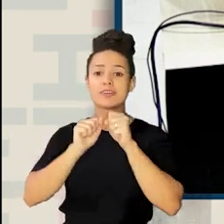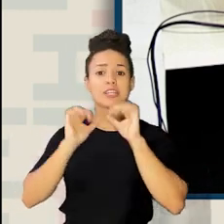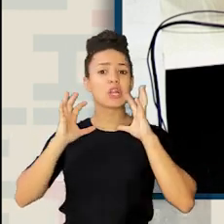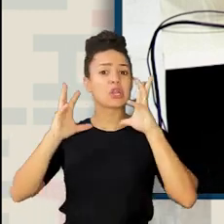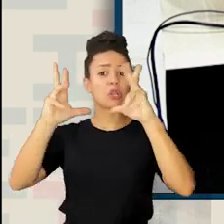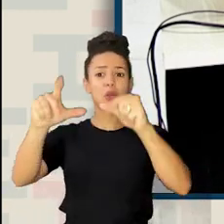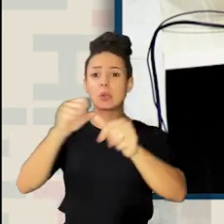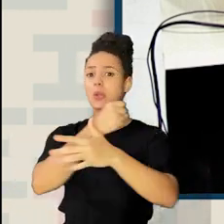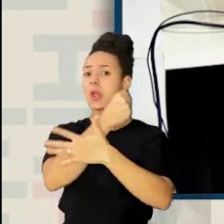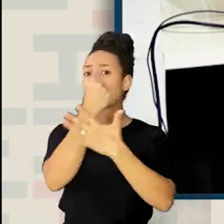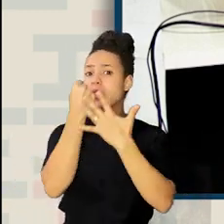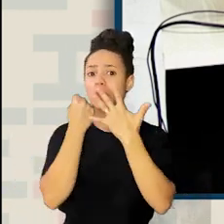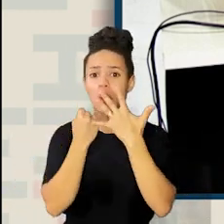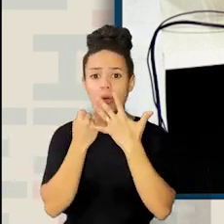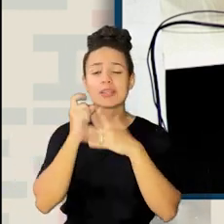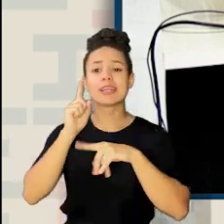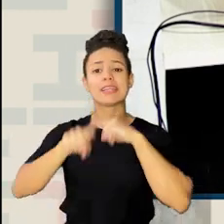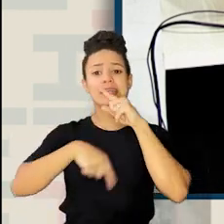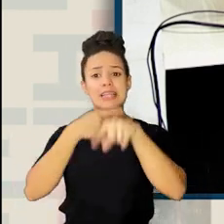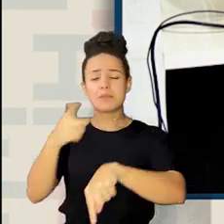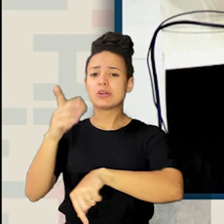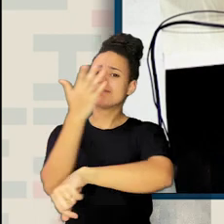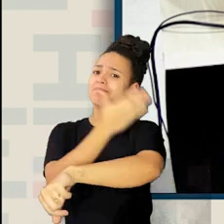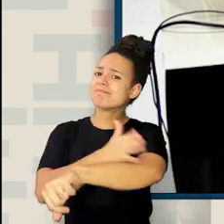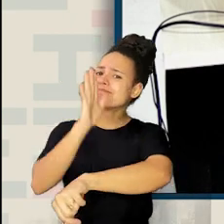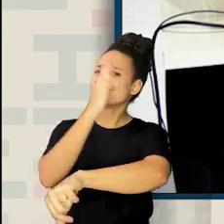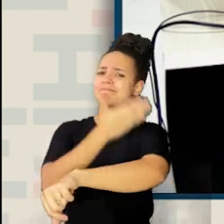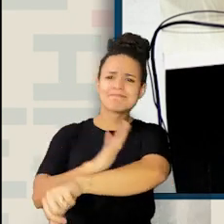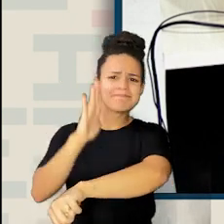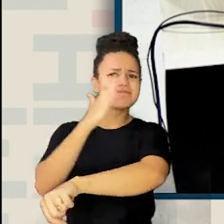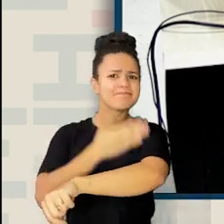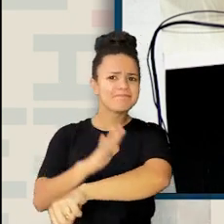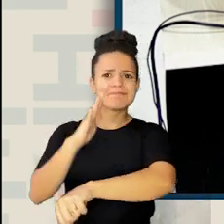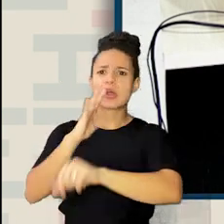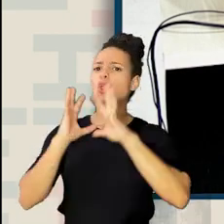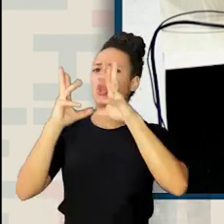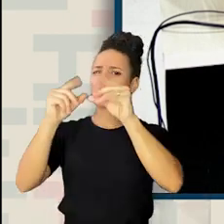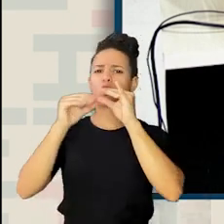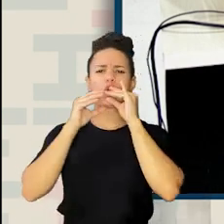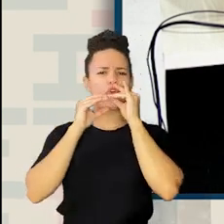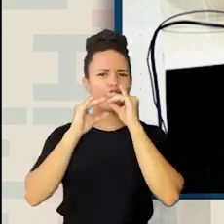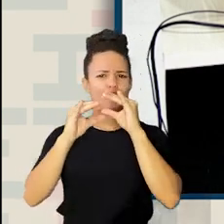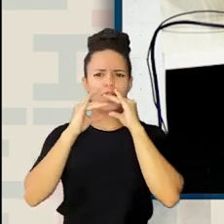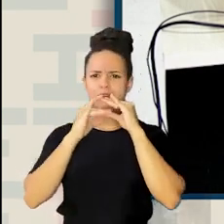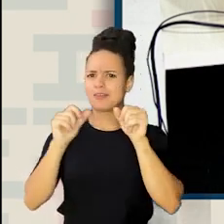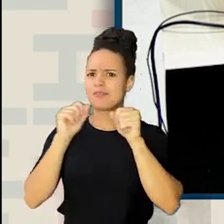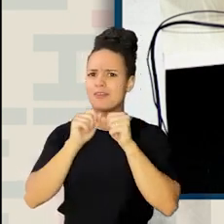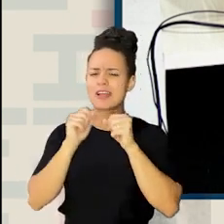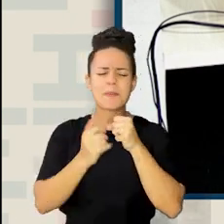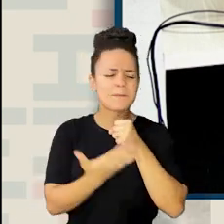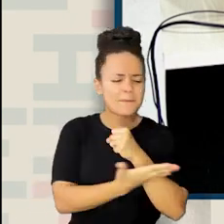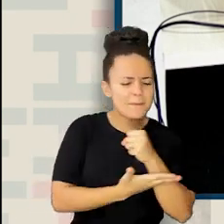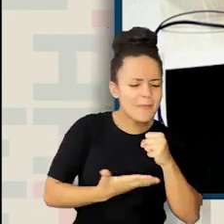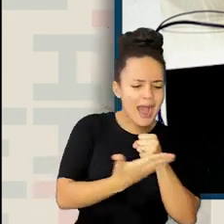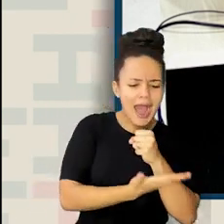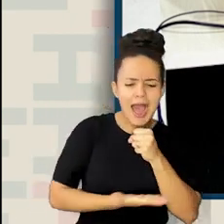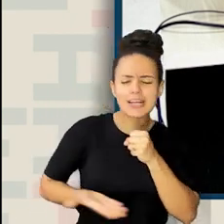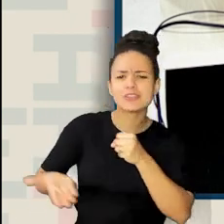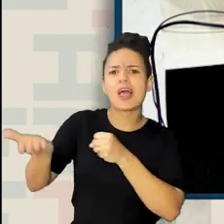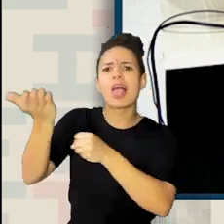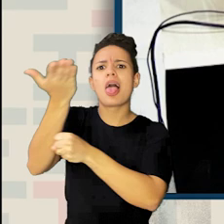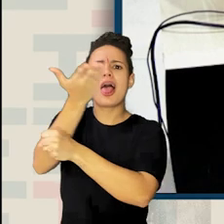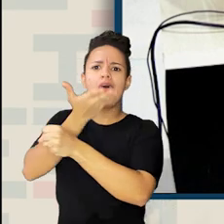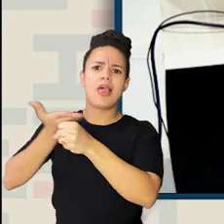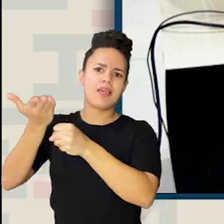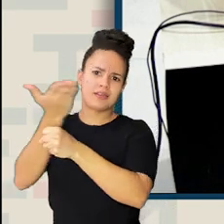todas as notas. E depois que você faz bastante, né? Todo flautista faz isso. Seja do mais iniciante ao mais avançado.